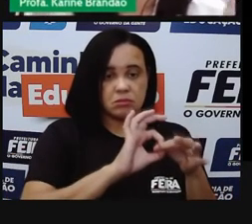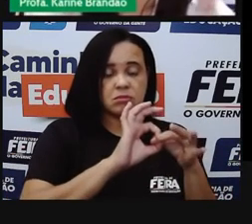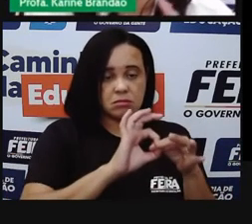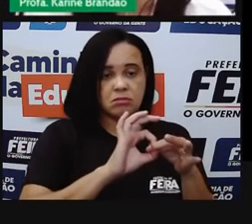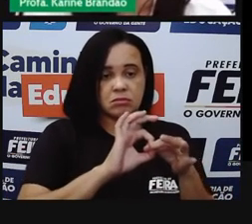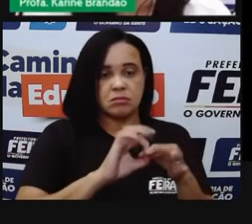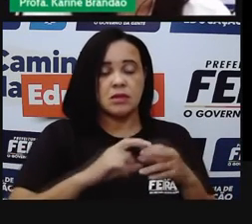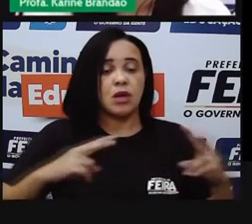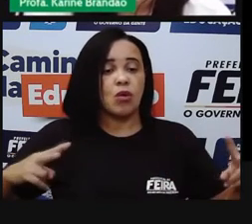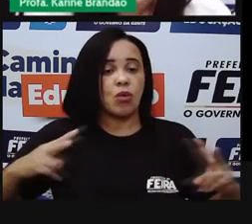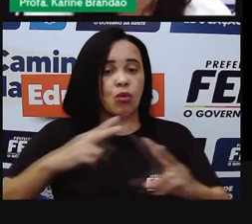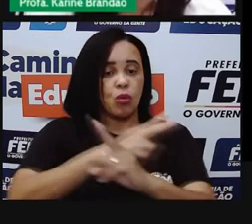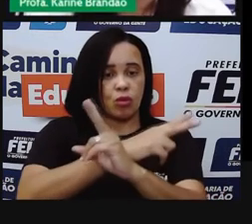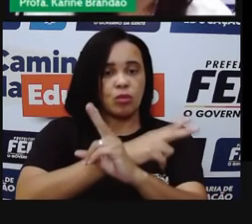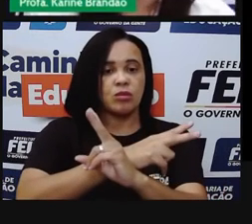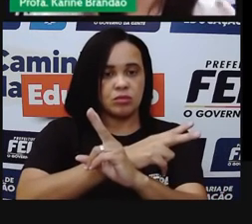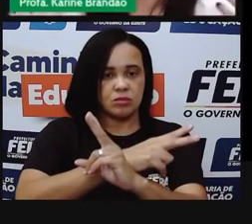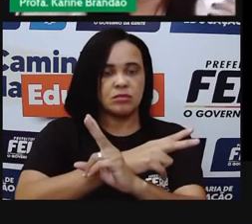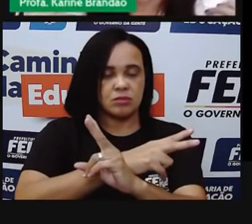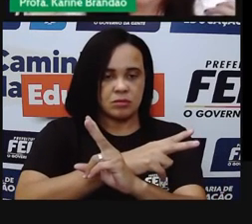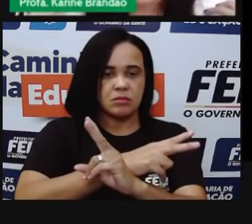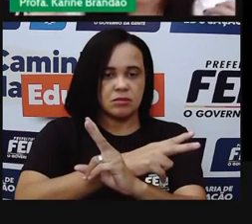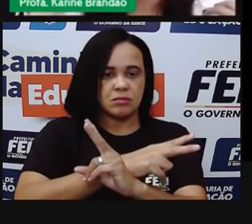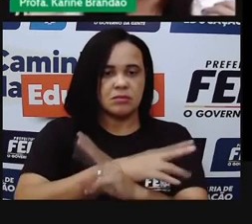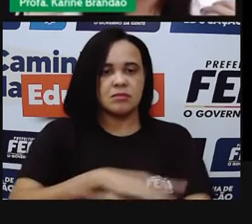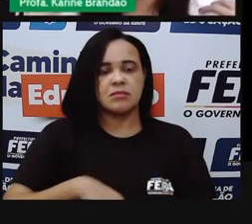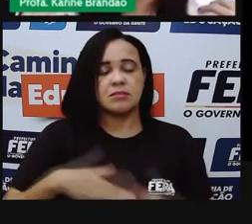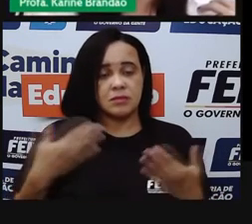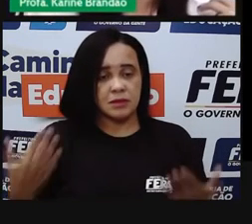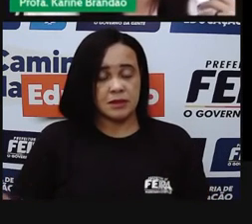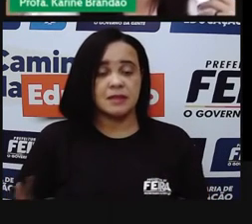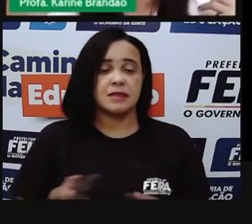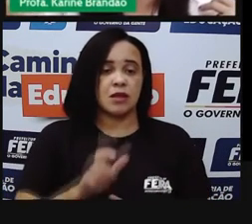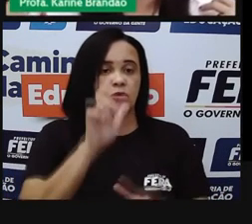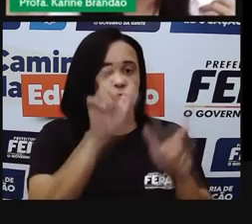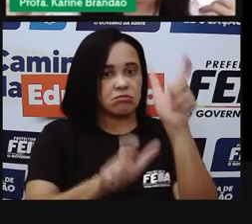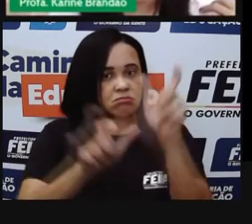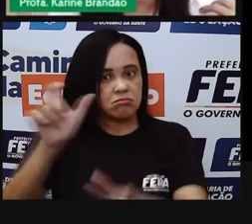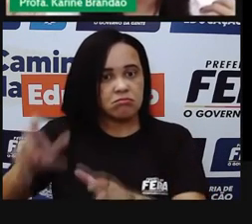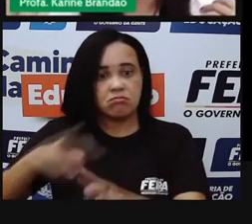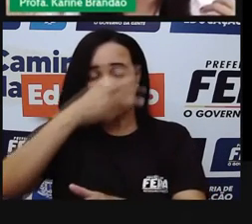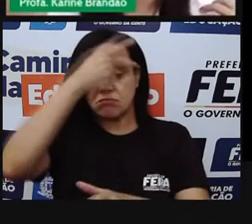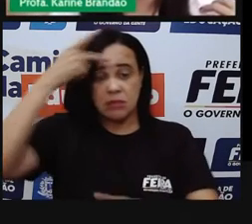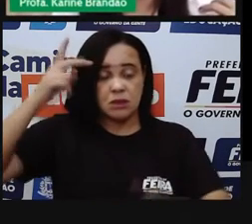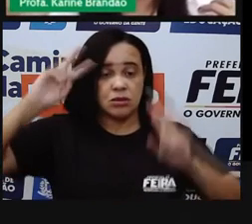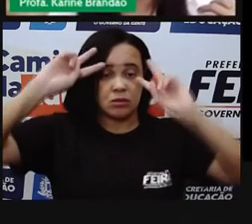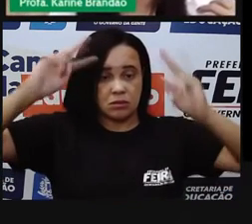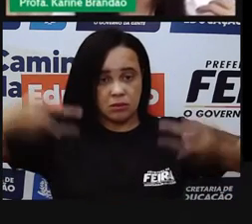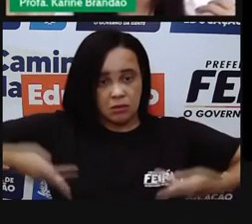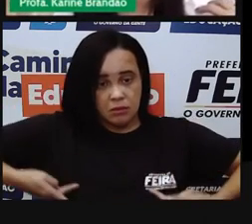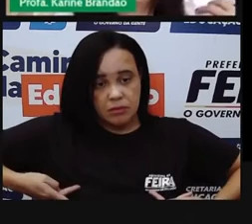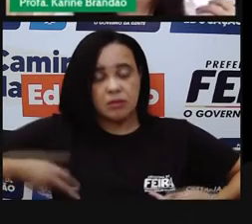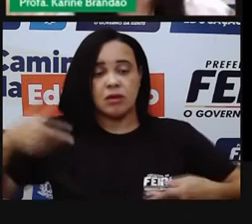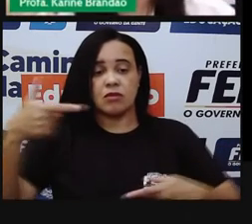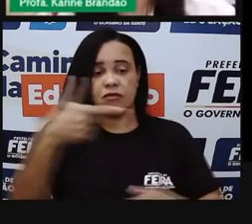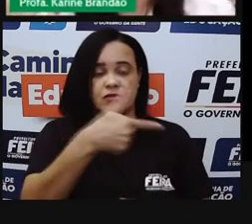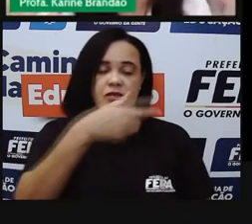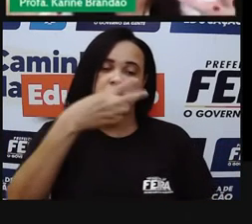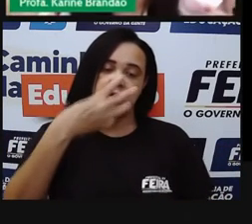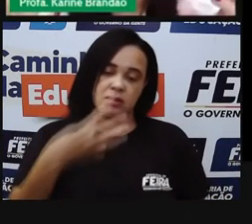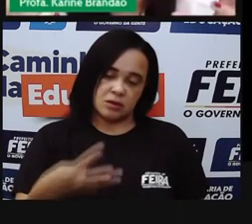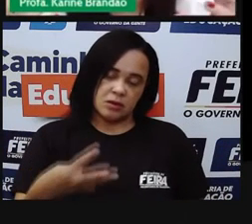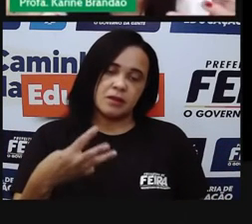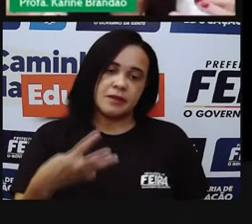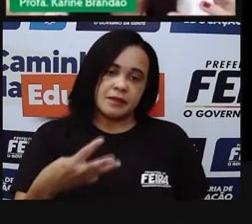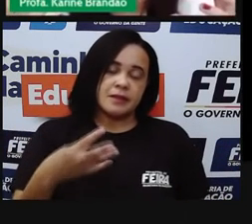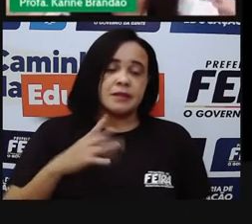Esses cromossomos, eles vão se somar. Então, pensando em nós, da espécie humana, os 23 cromossomos que vieram da minha mãe, mais